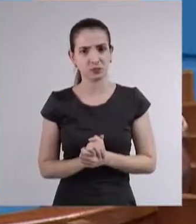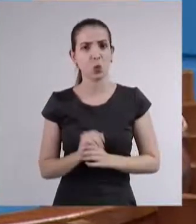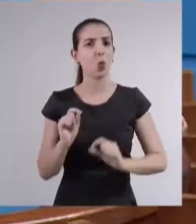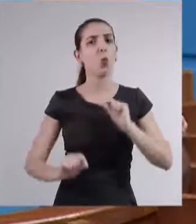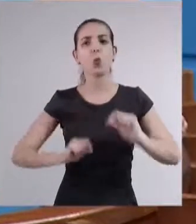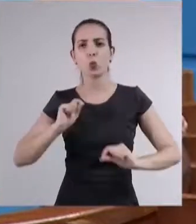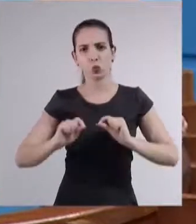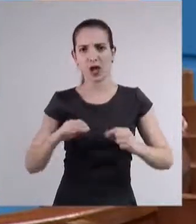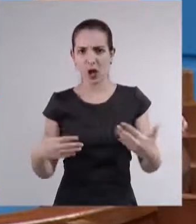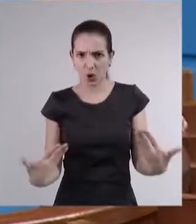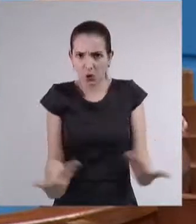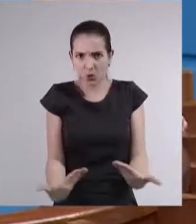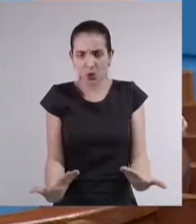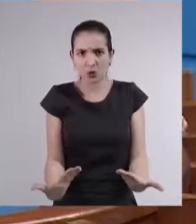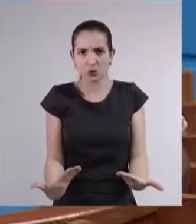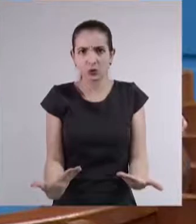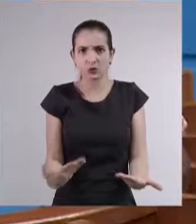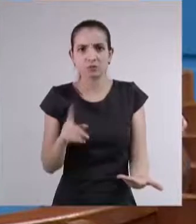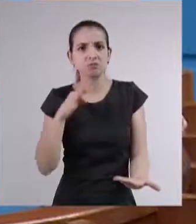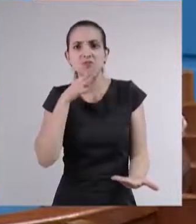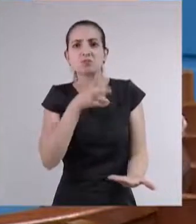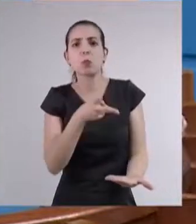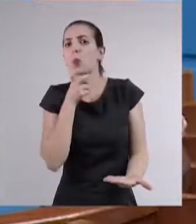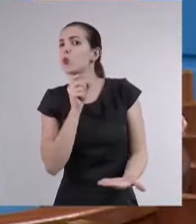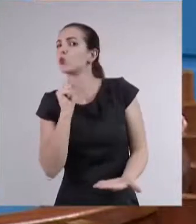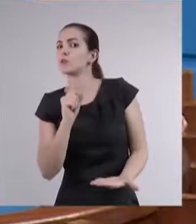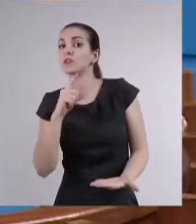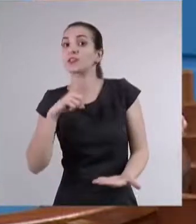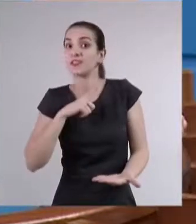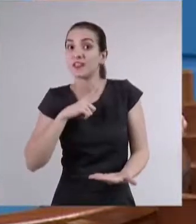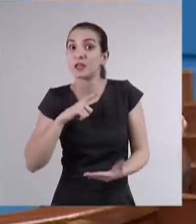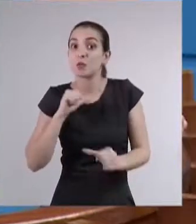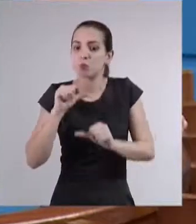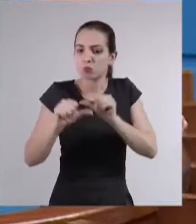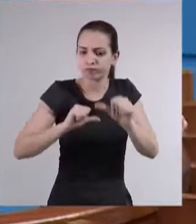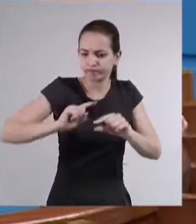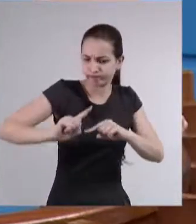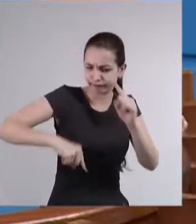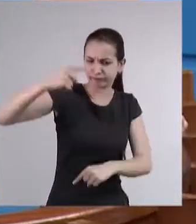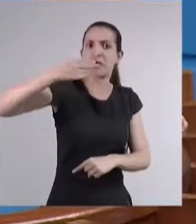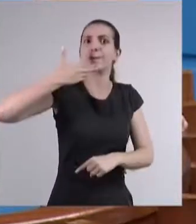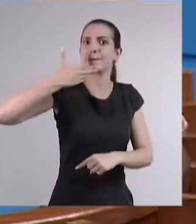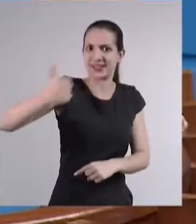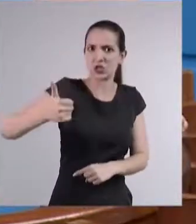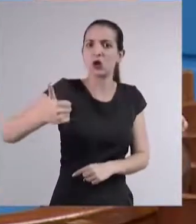os instrumentos foram sendo aperfeiçoados e